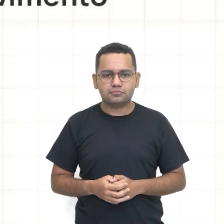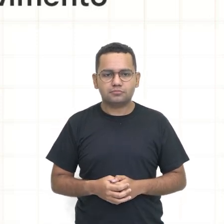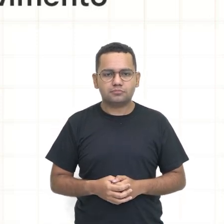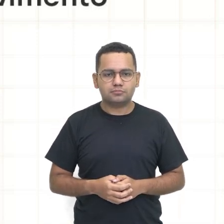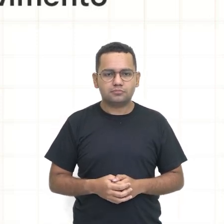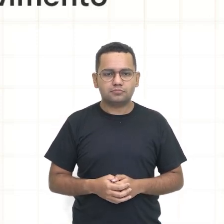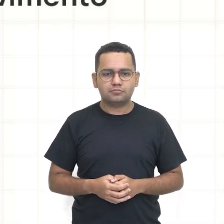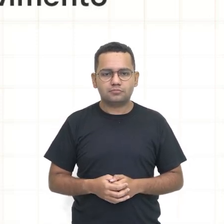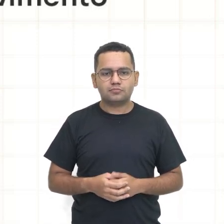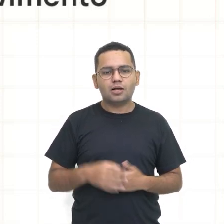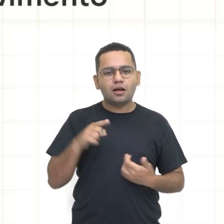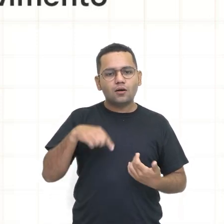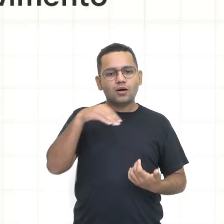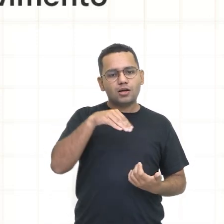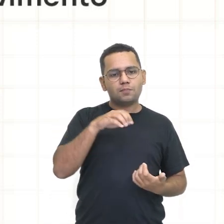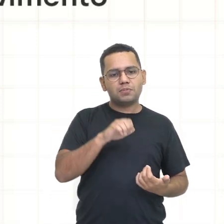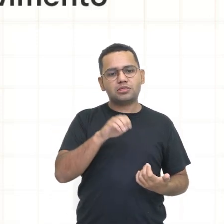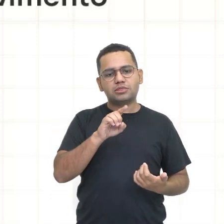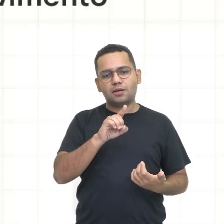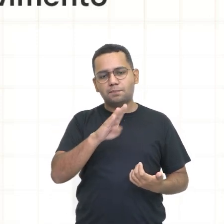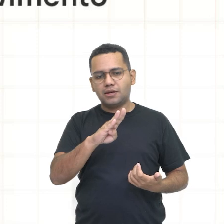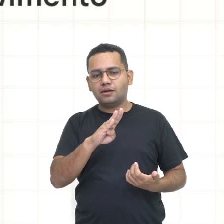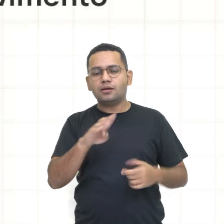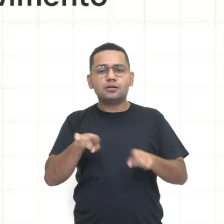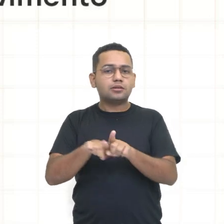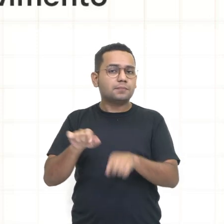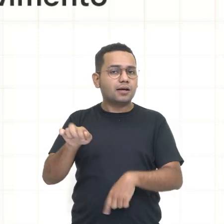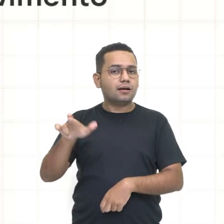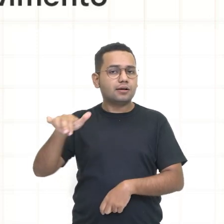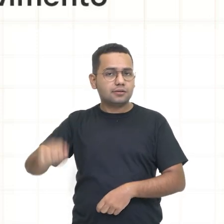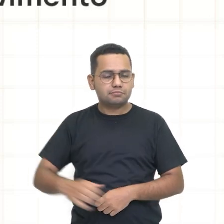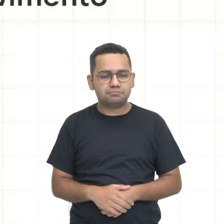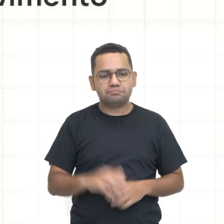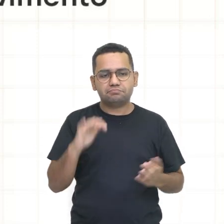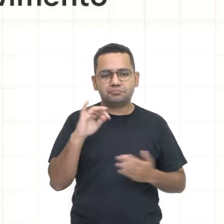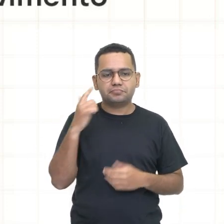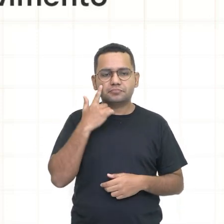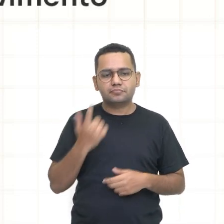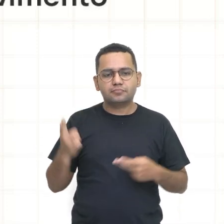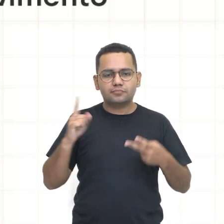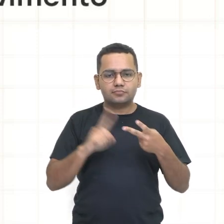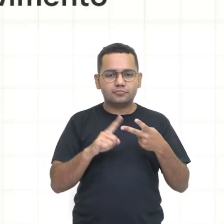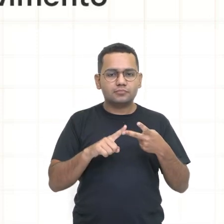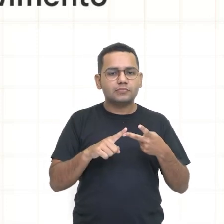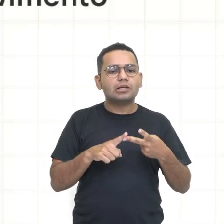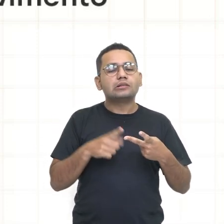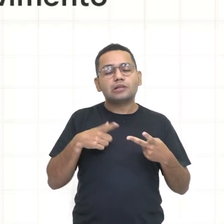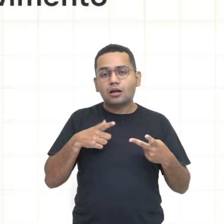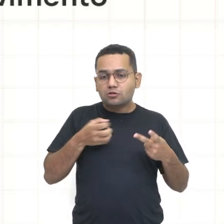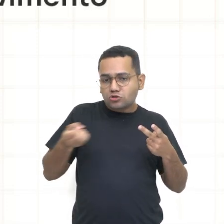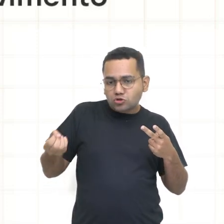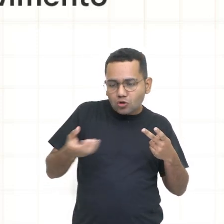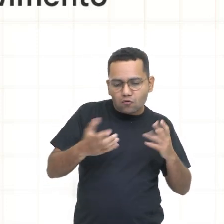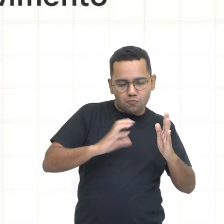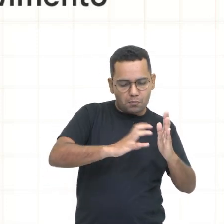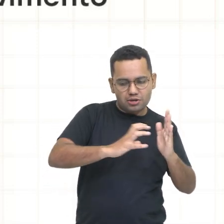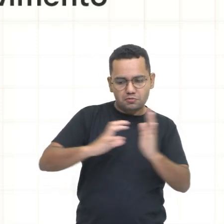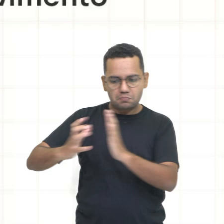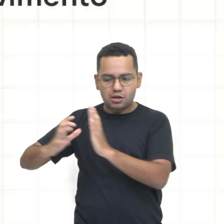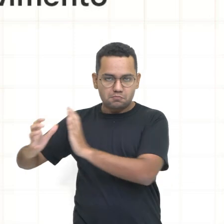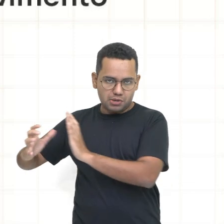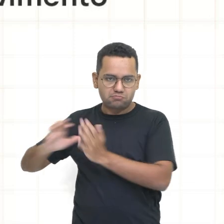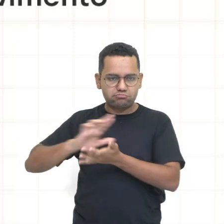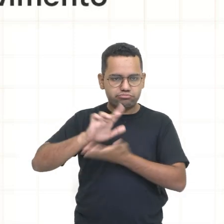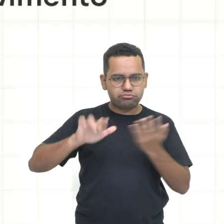aqui o MDB e a Arena, certo? Vamos observar a criação de novos partidos políticos e